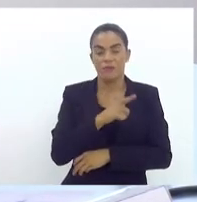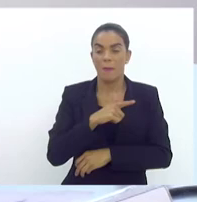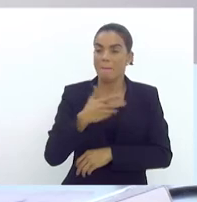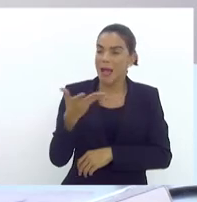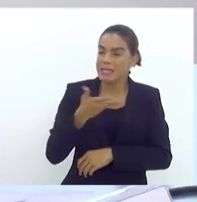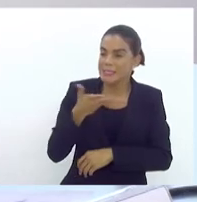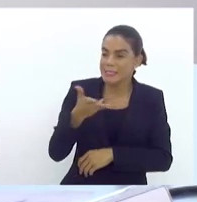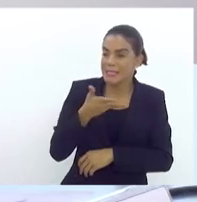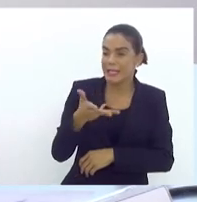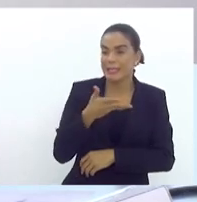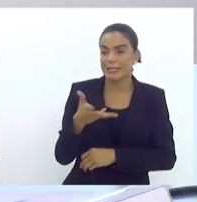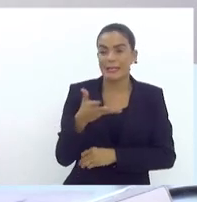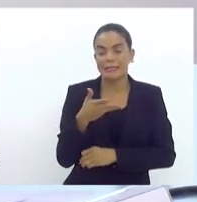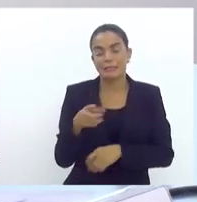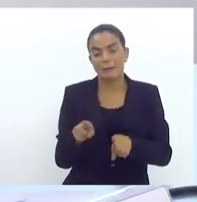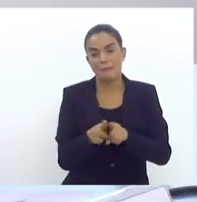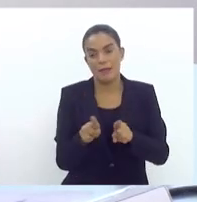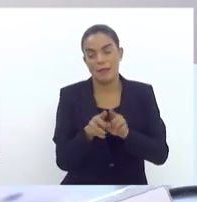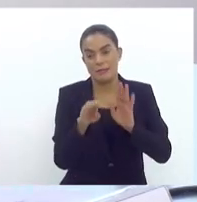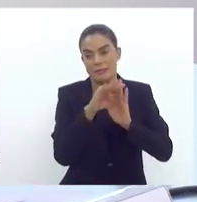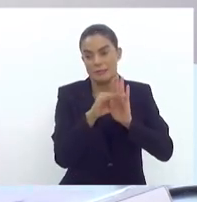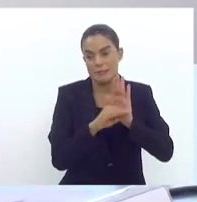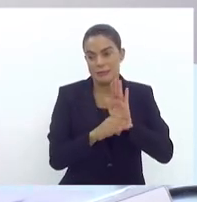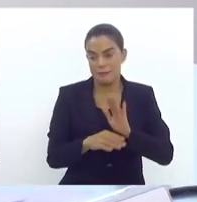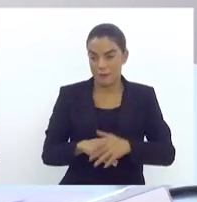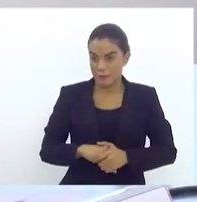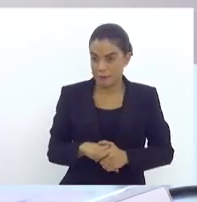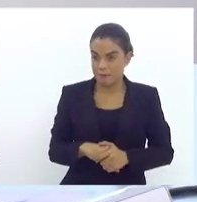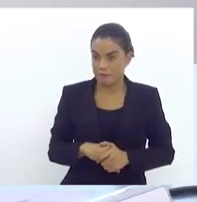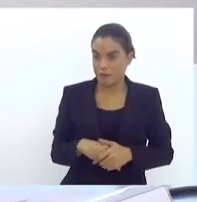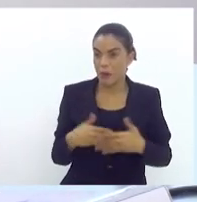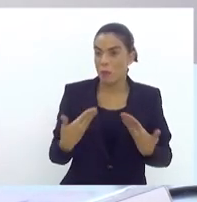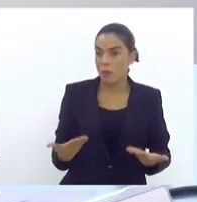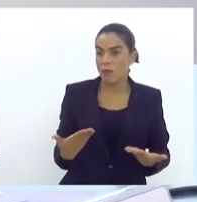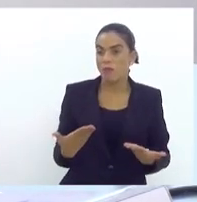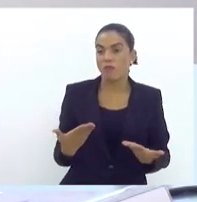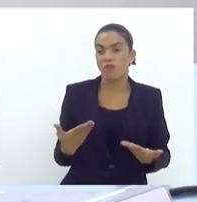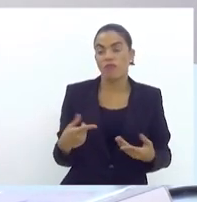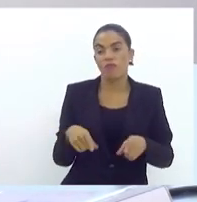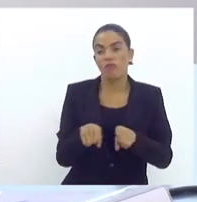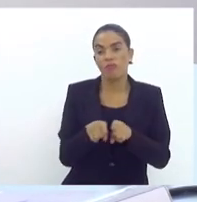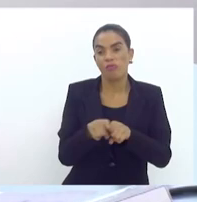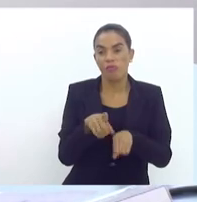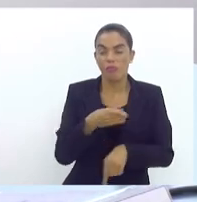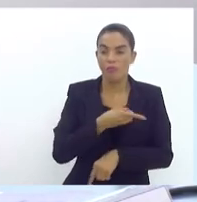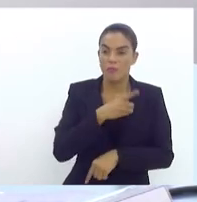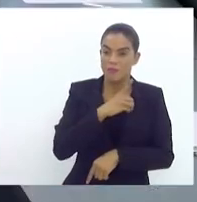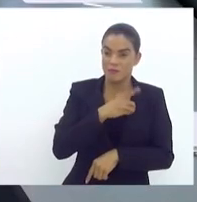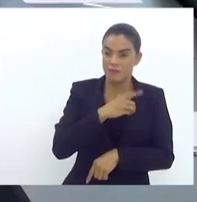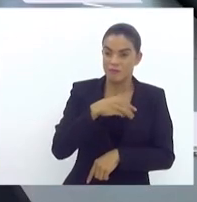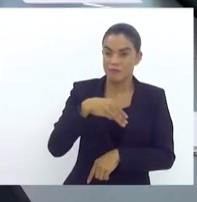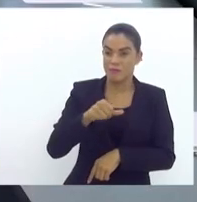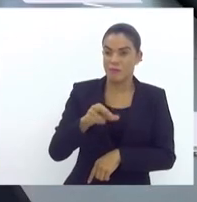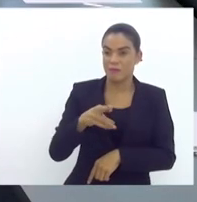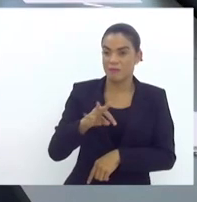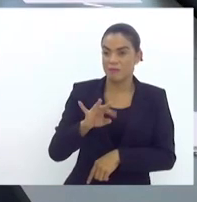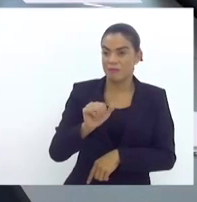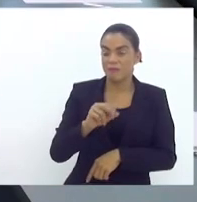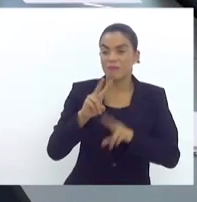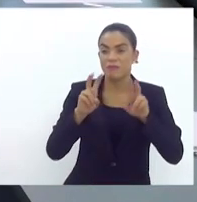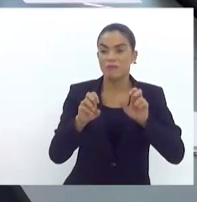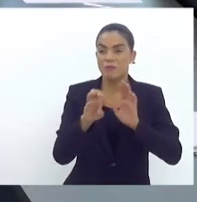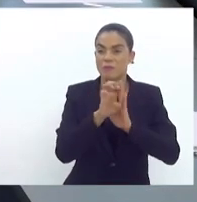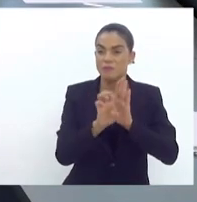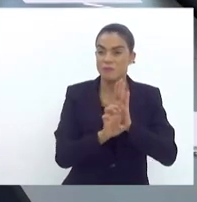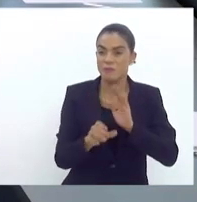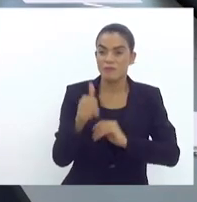mais celeridade nessa pauta era isso que eu queria colocar e trazer aqui para Deputado Marta Rocha que depois a gente vai conversar sobre o estatuto